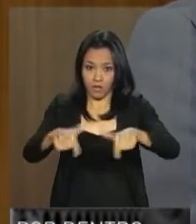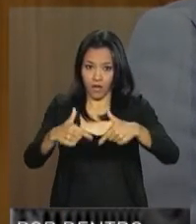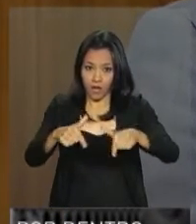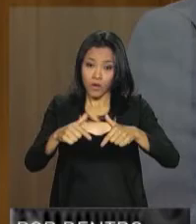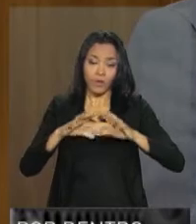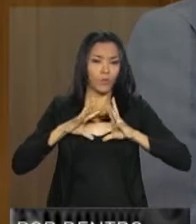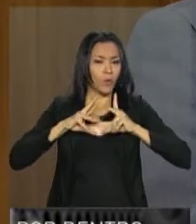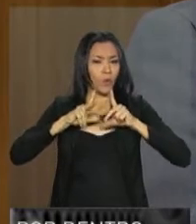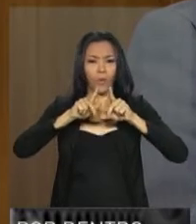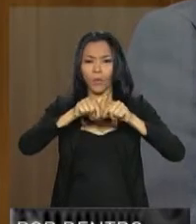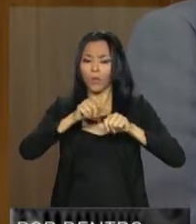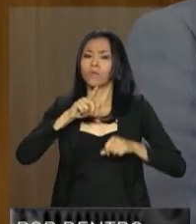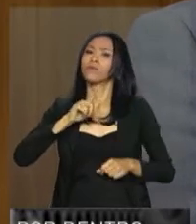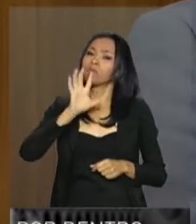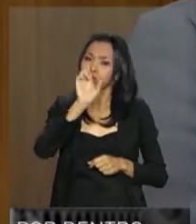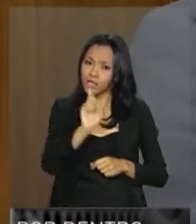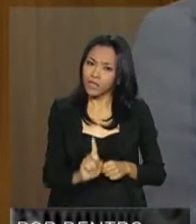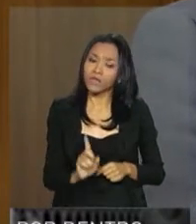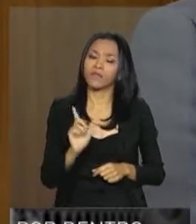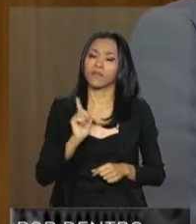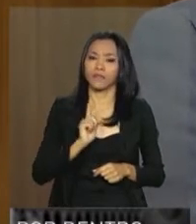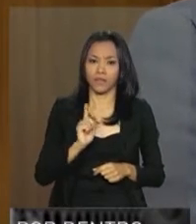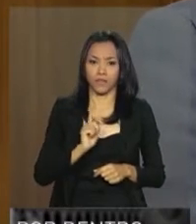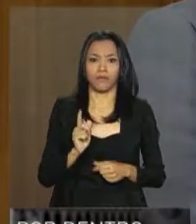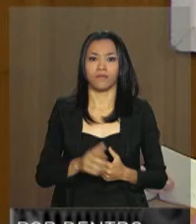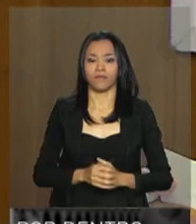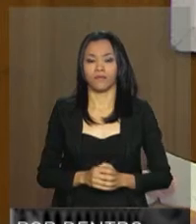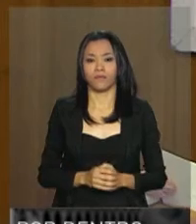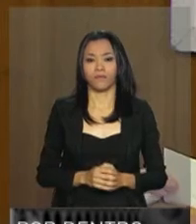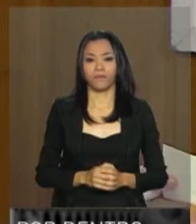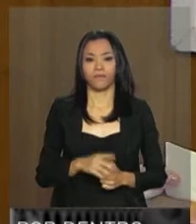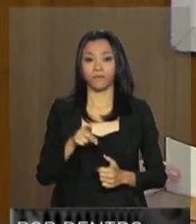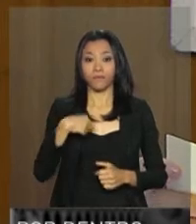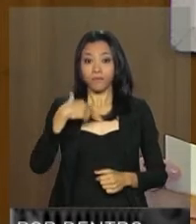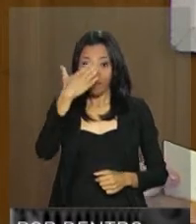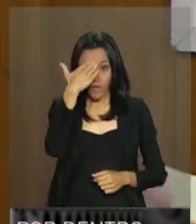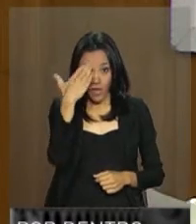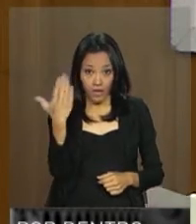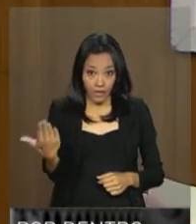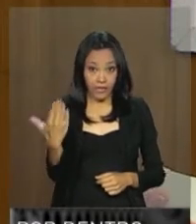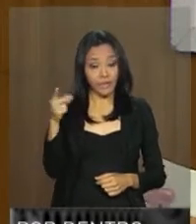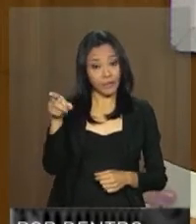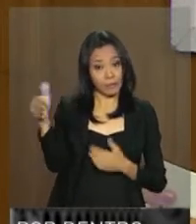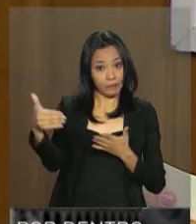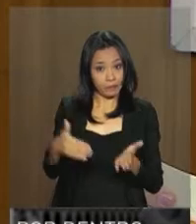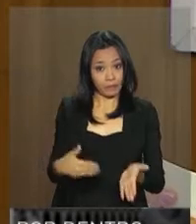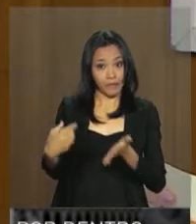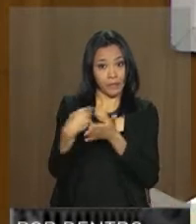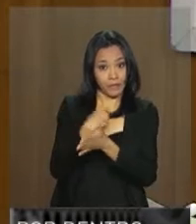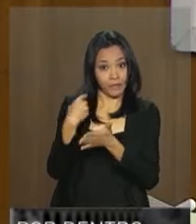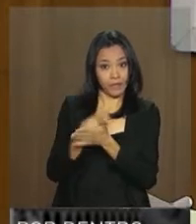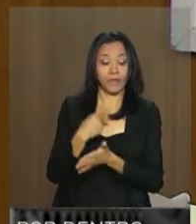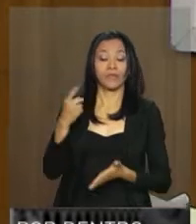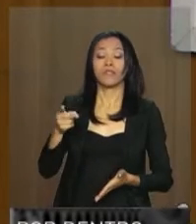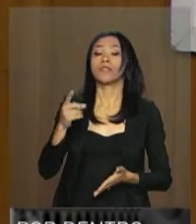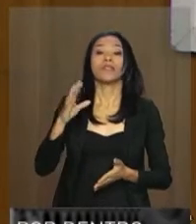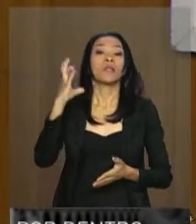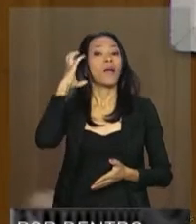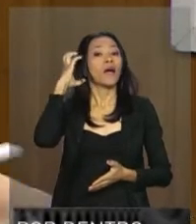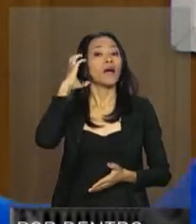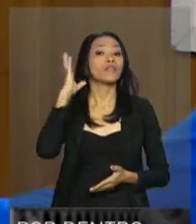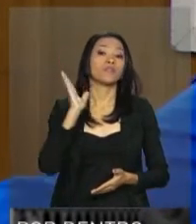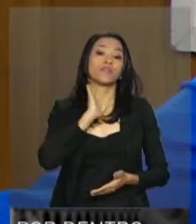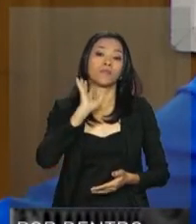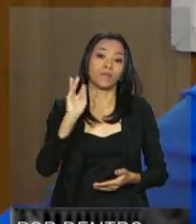benefícios trabalhistas que hoje ele não usufrui agradeço a participação do patrick mais na rádio itatiaia de belo horizonte minas gerais